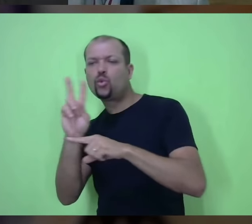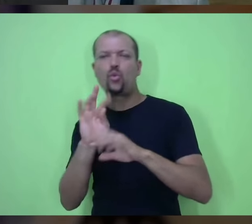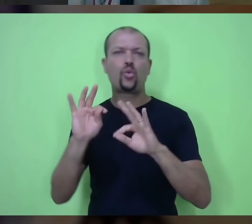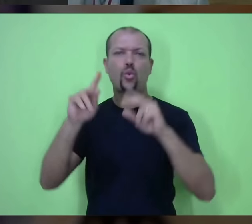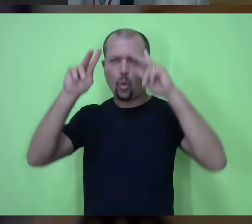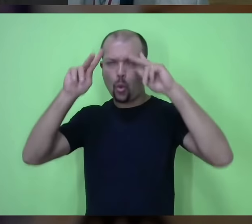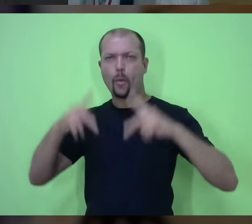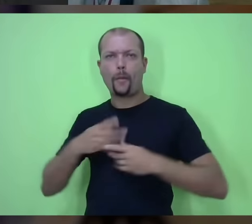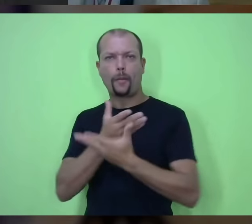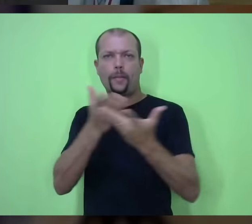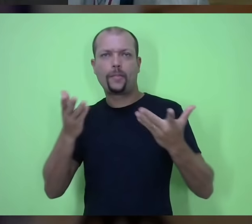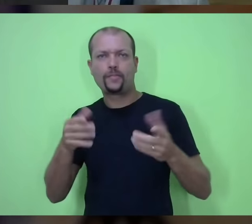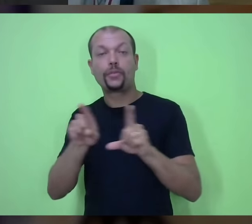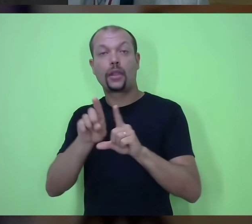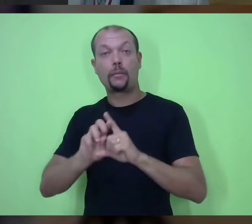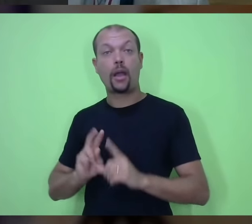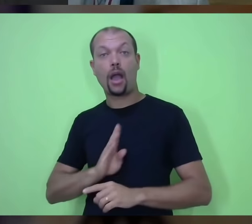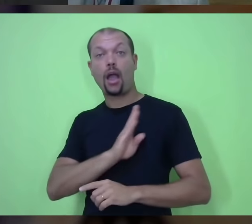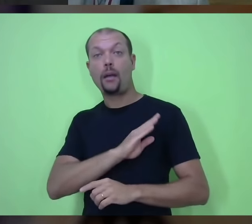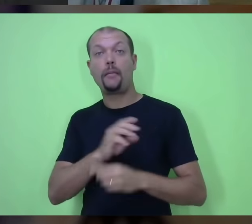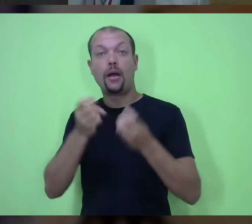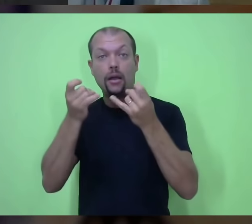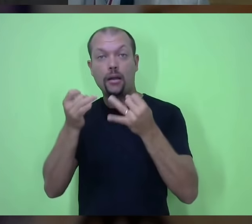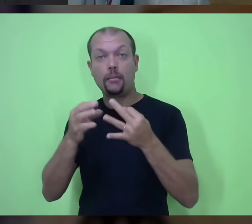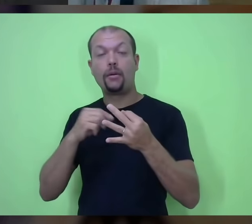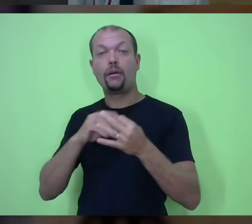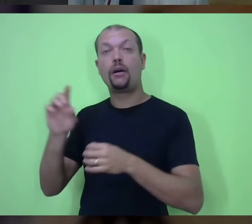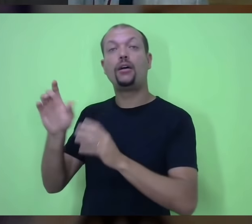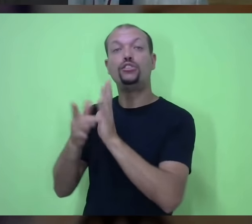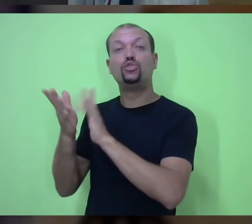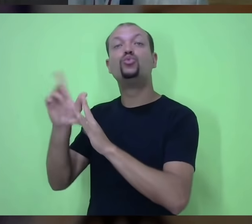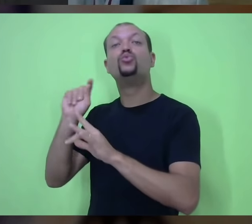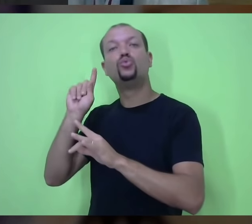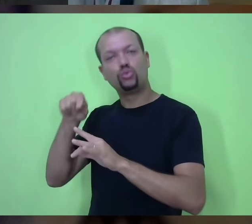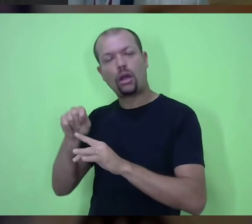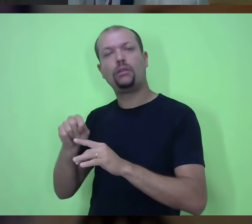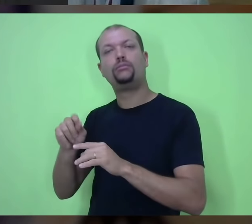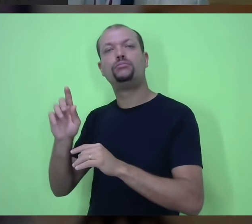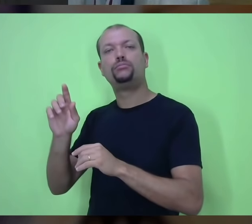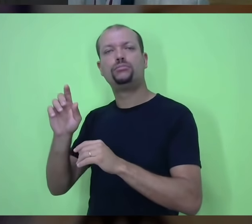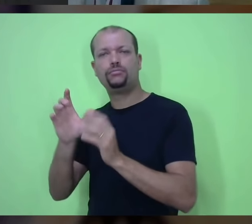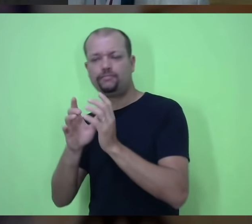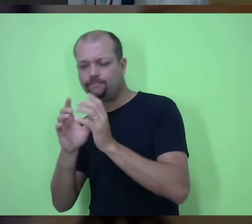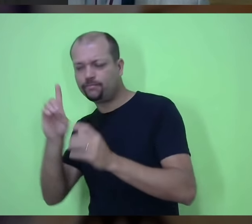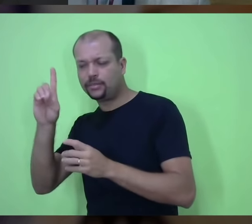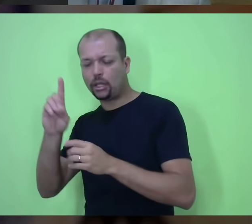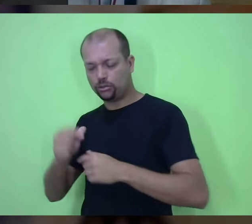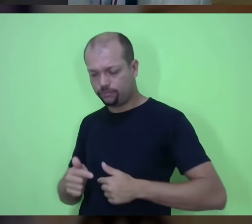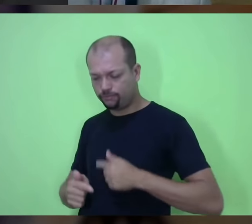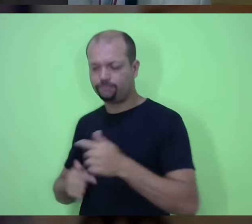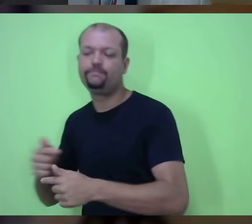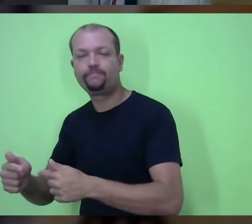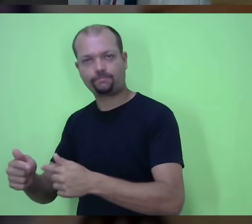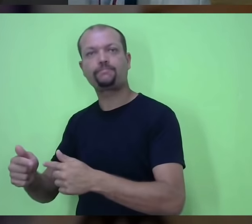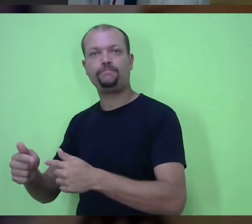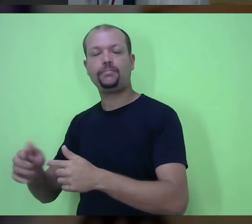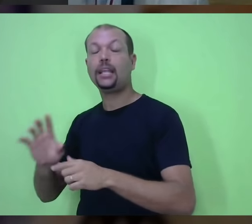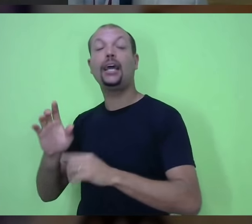humanidade. Também é dito em Hebreus, no início, que ele é filho de Deus, ele foi gerado por Deus, não no sentido de ser